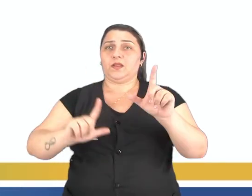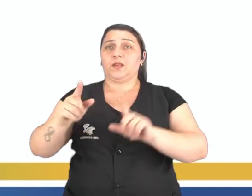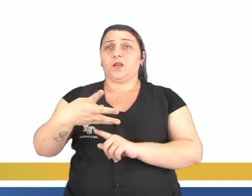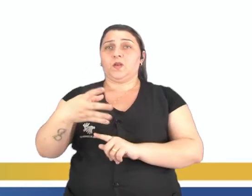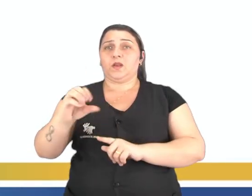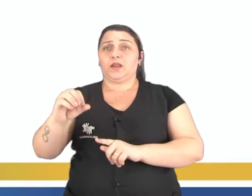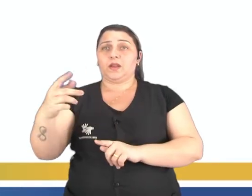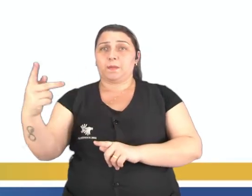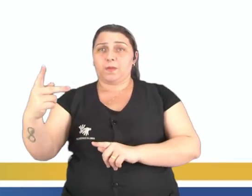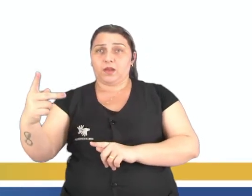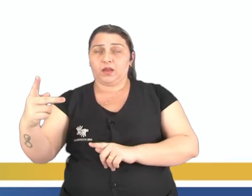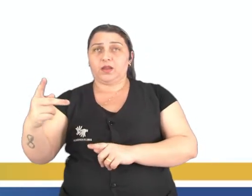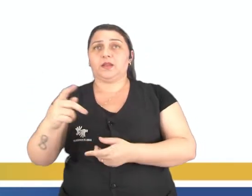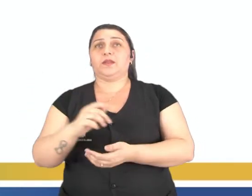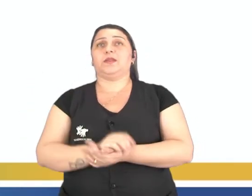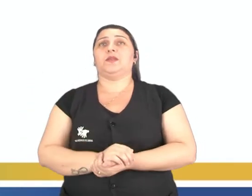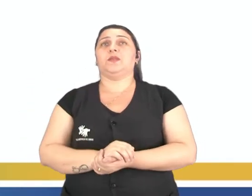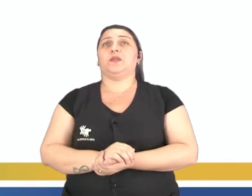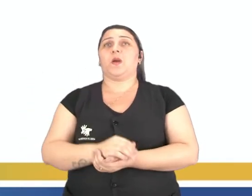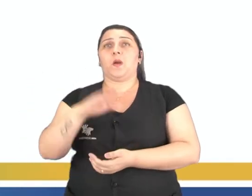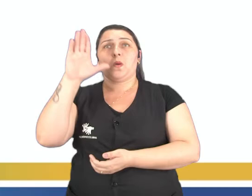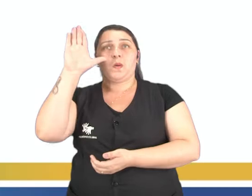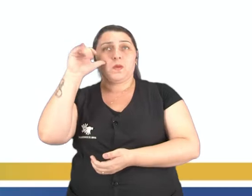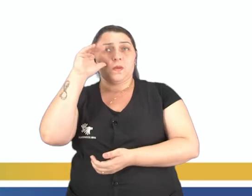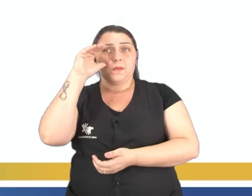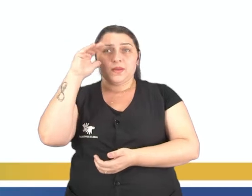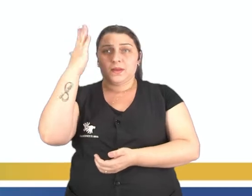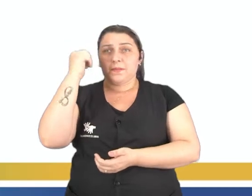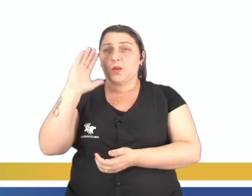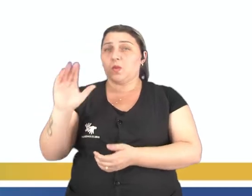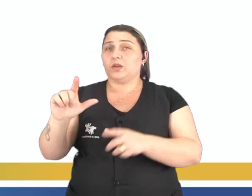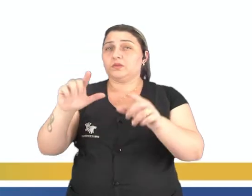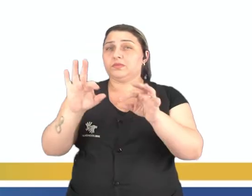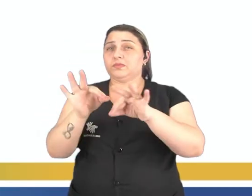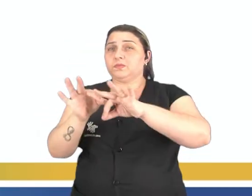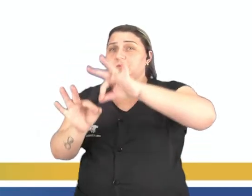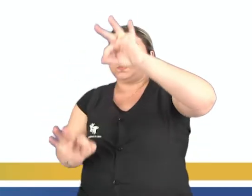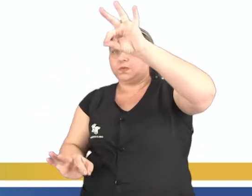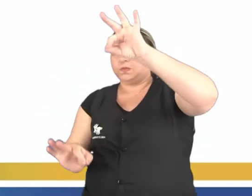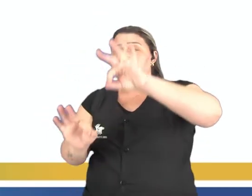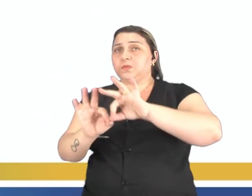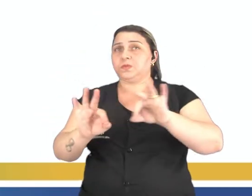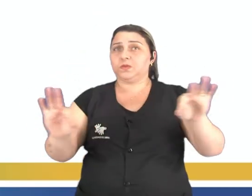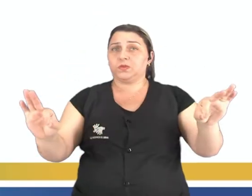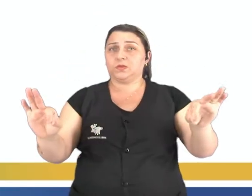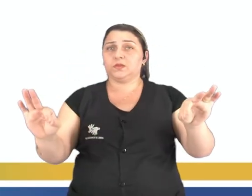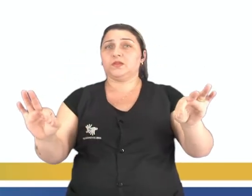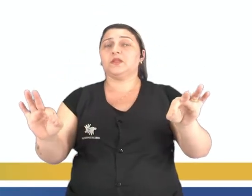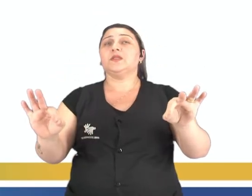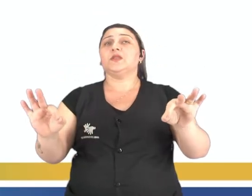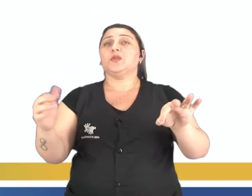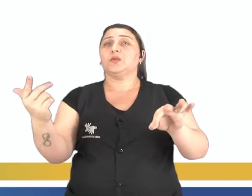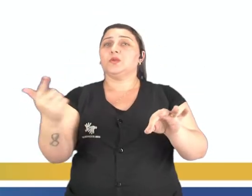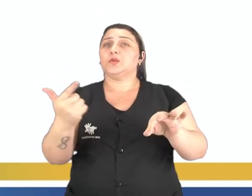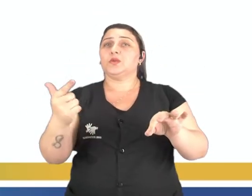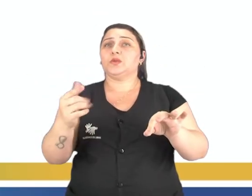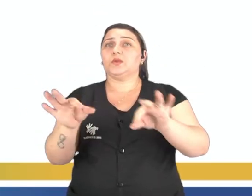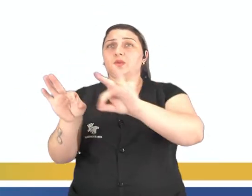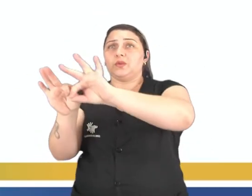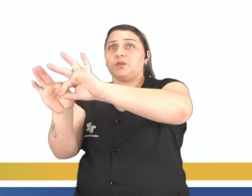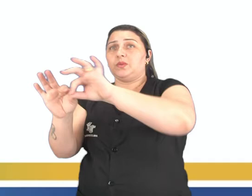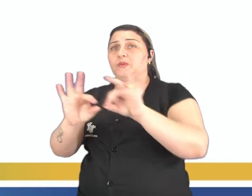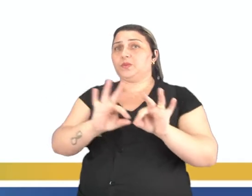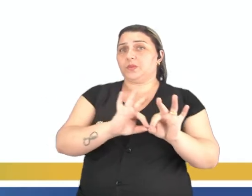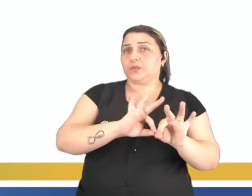40 polegadas. Curioso para saber quanto mede uma polegada, ele mediu a distância entre os dois cantos, como